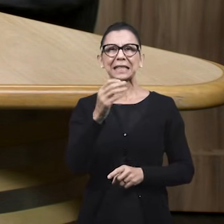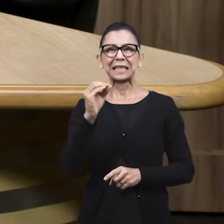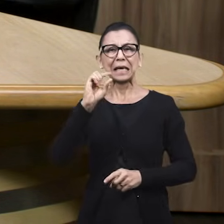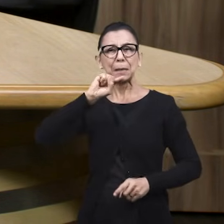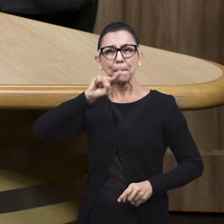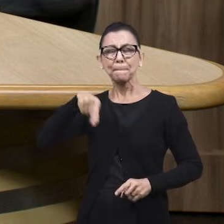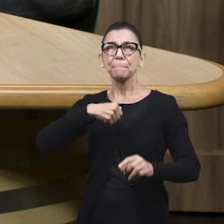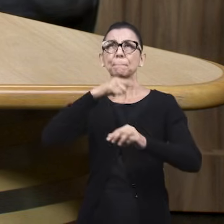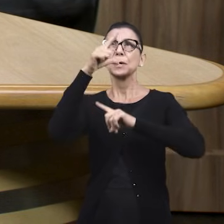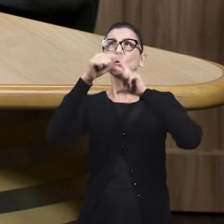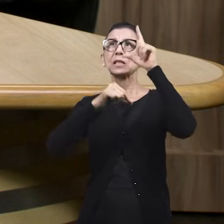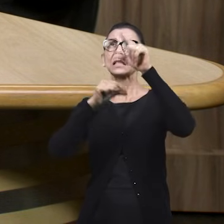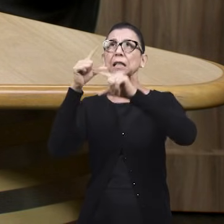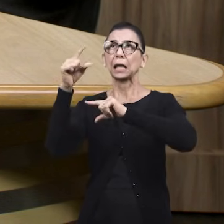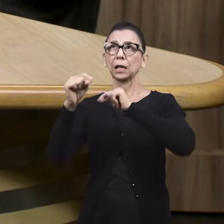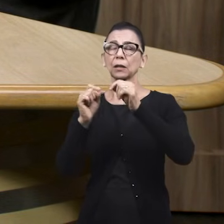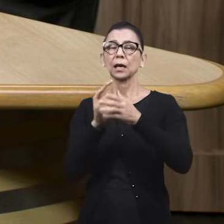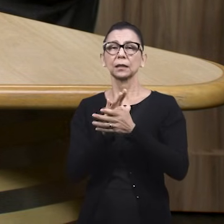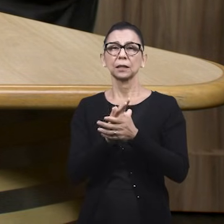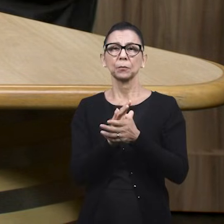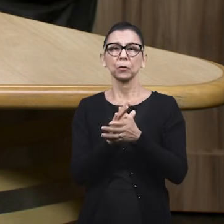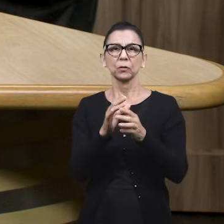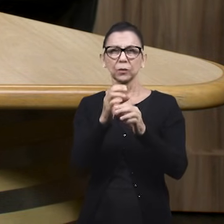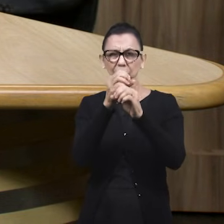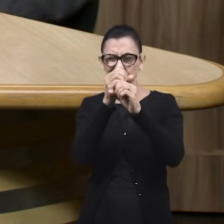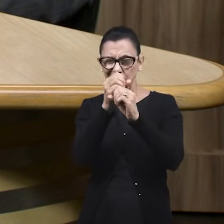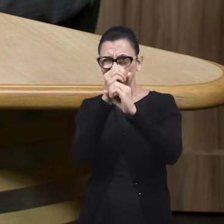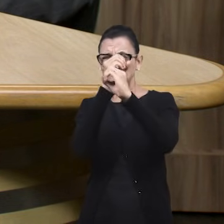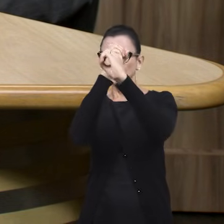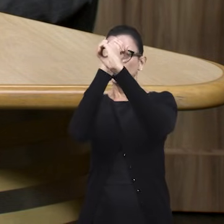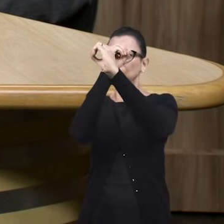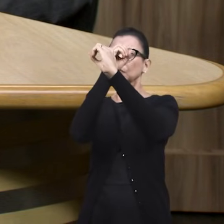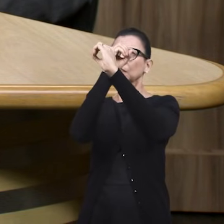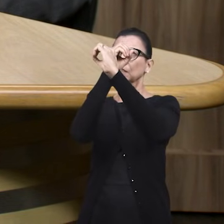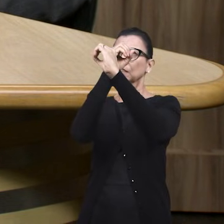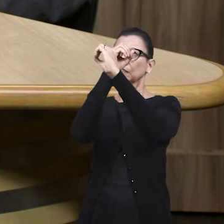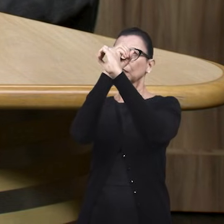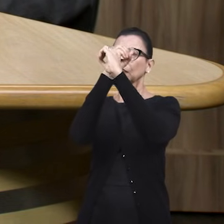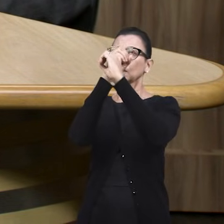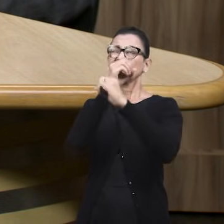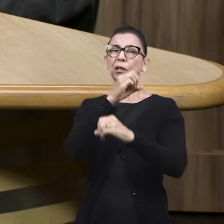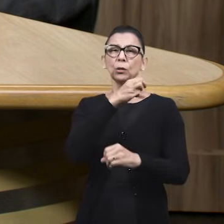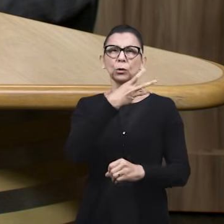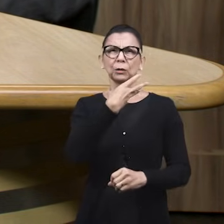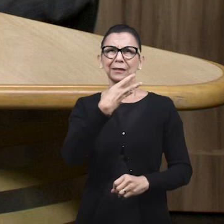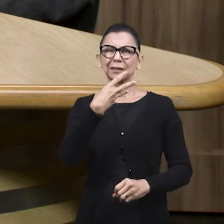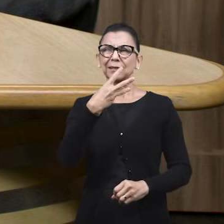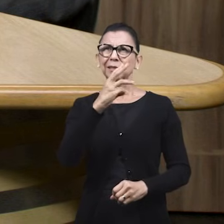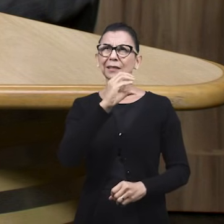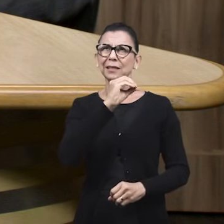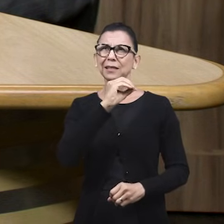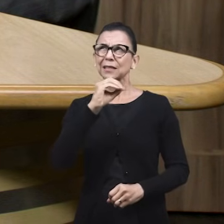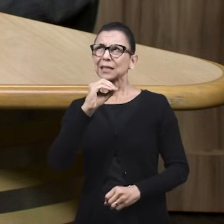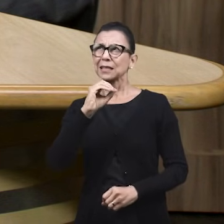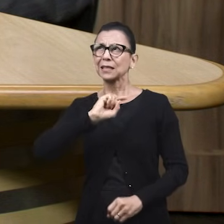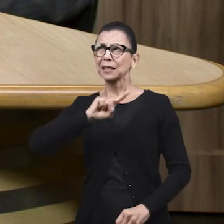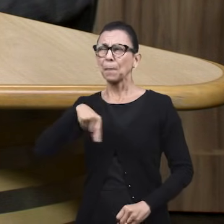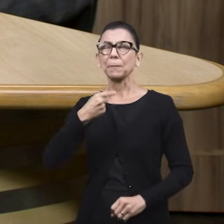depois ele fez um telescópio de 10 centímetros de diâmetro. Chegou à conclusão que não, que tinha 300 mil estrelas no